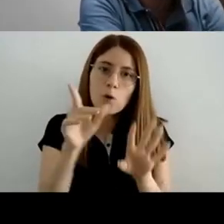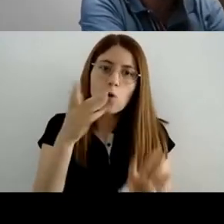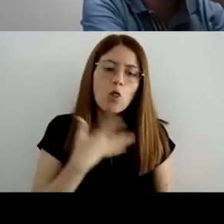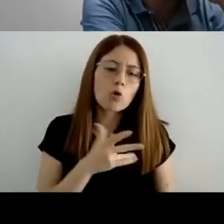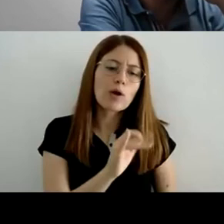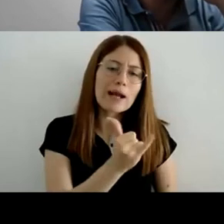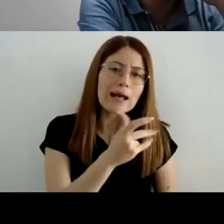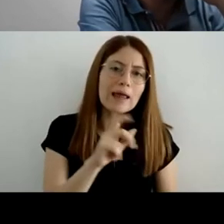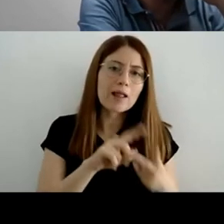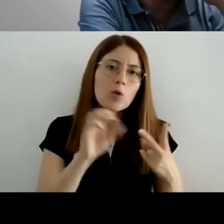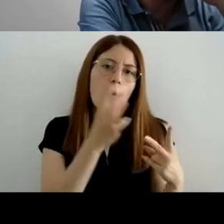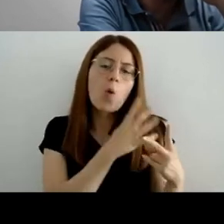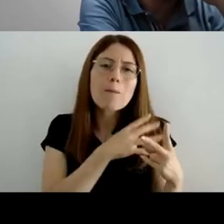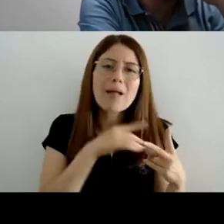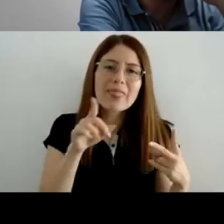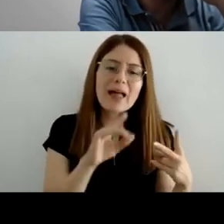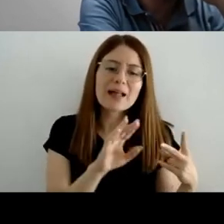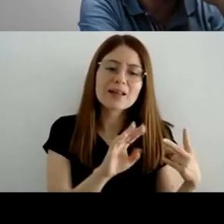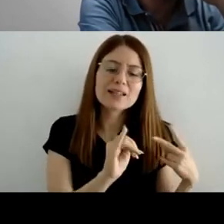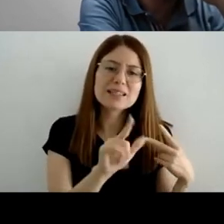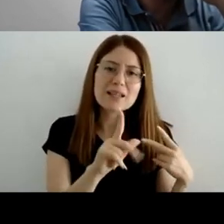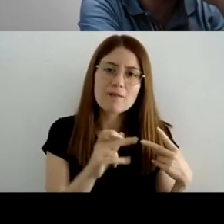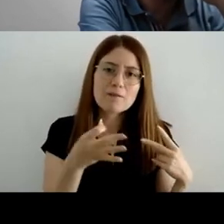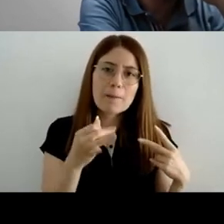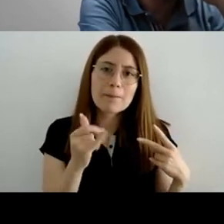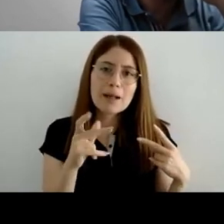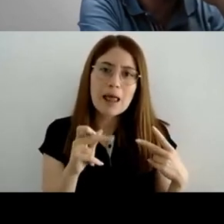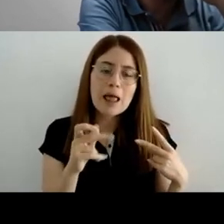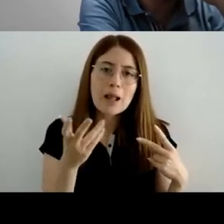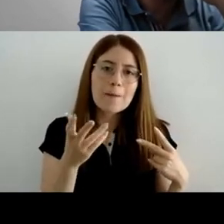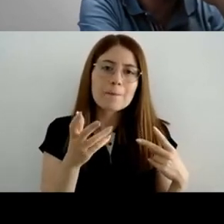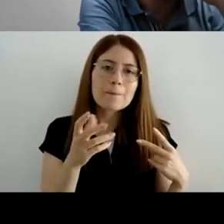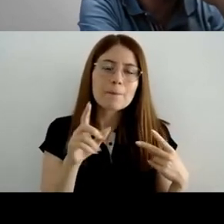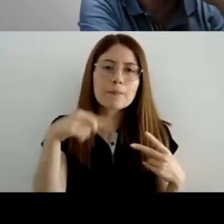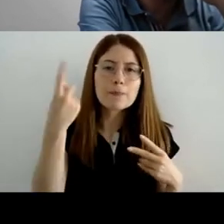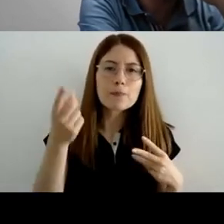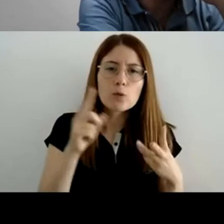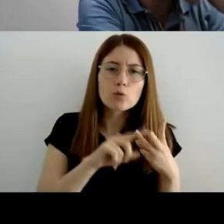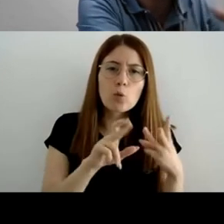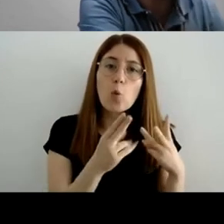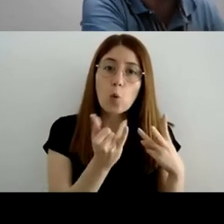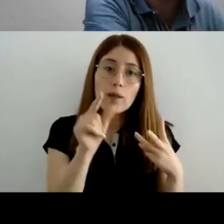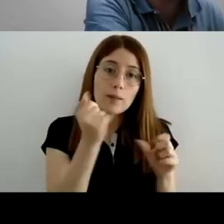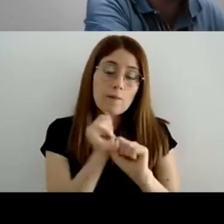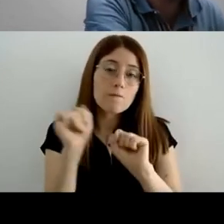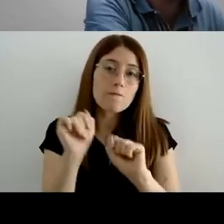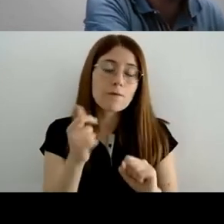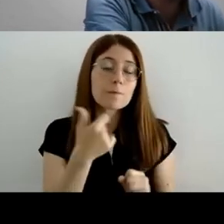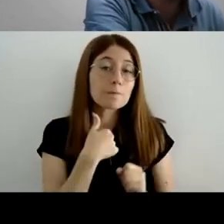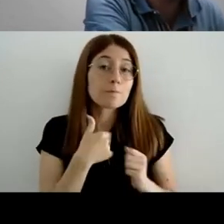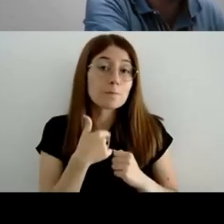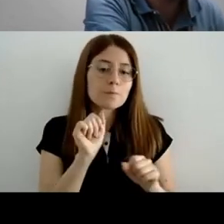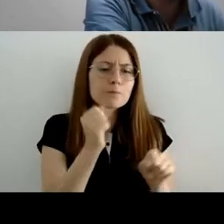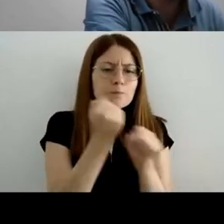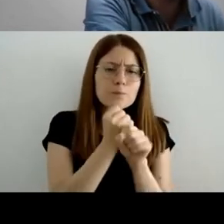é o comandante Silva Pereira, mesmo o próprio Rui, na tarefa que tem, o que eu tenho é, essencialmente, falo muito com um dos nossos